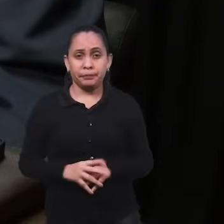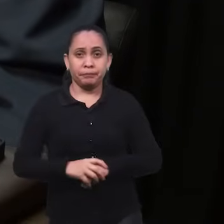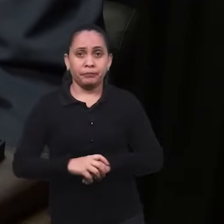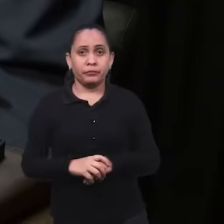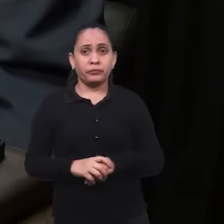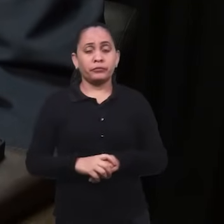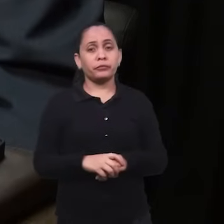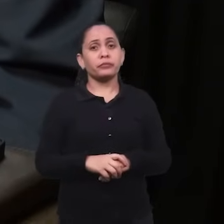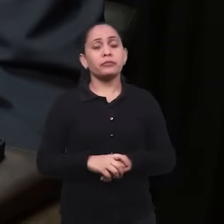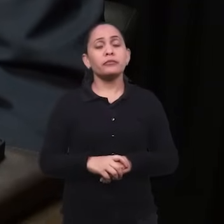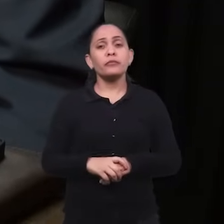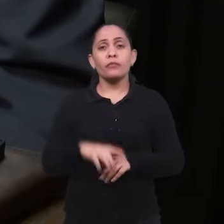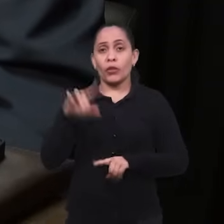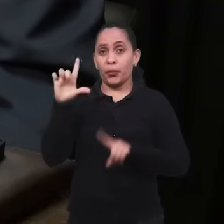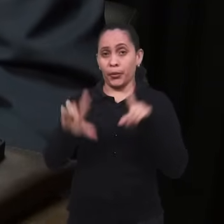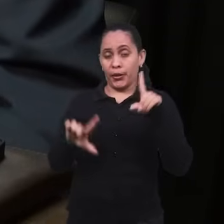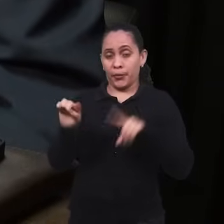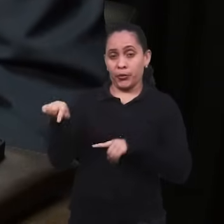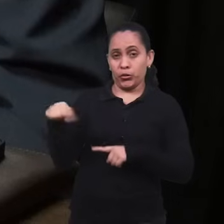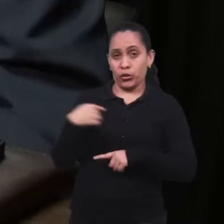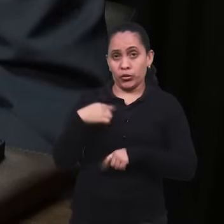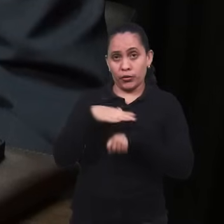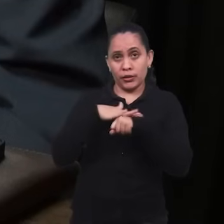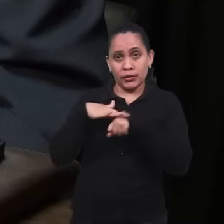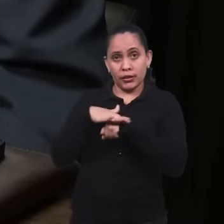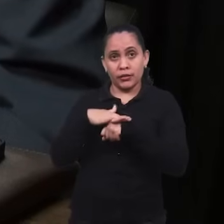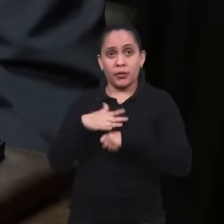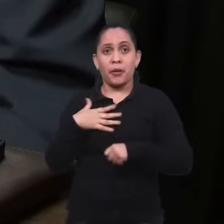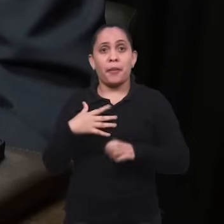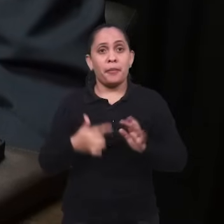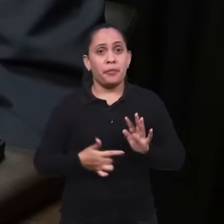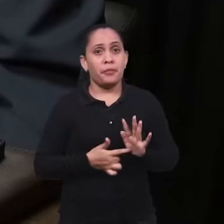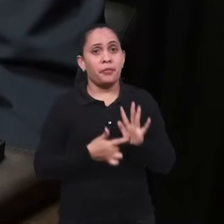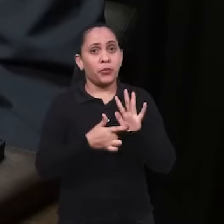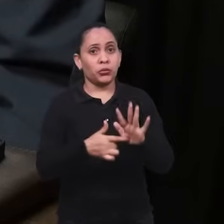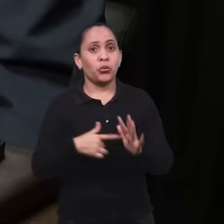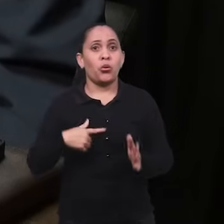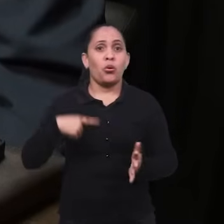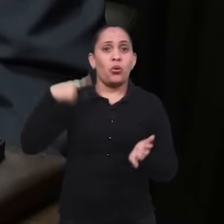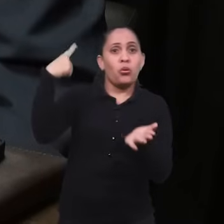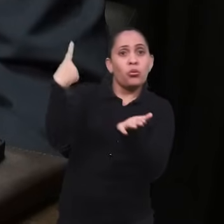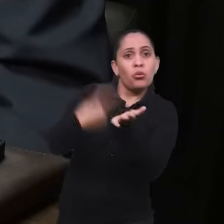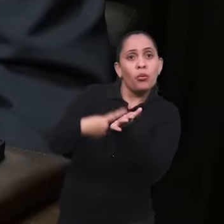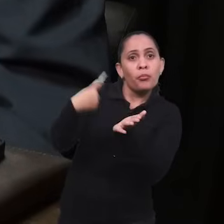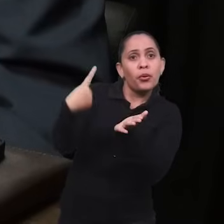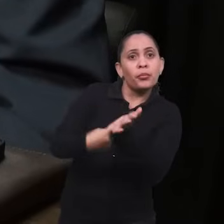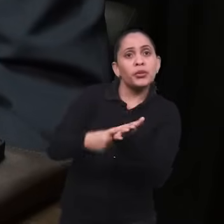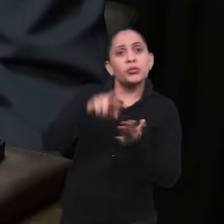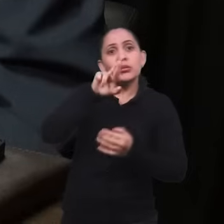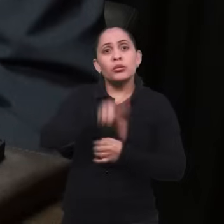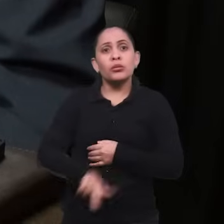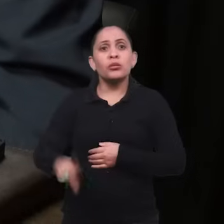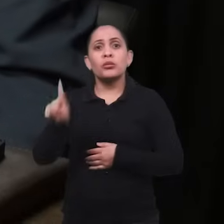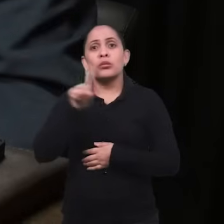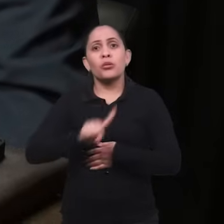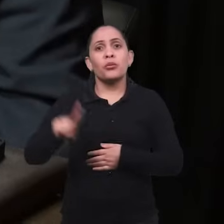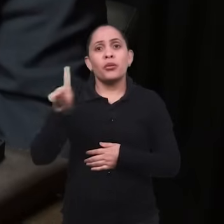até fora aqui do programa, né, que fala justamente o compromisso ali não era